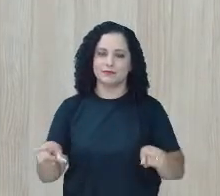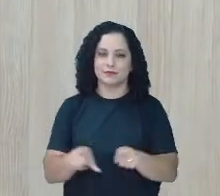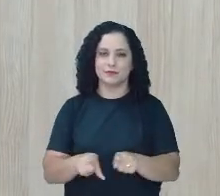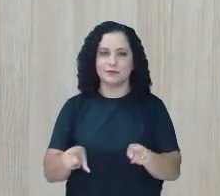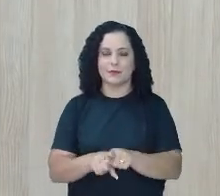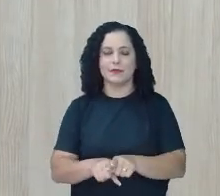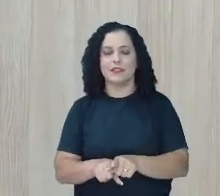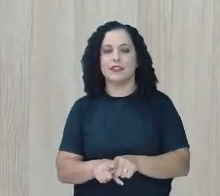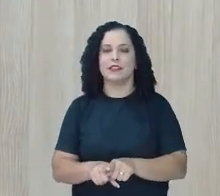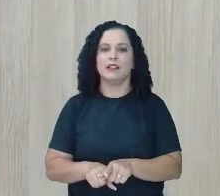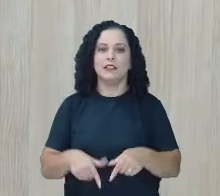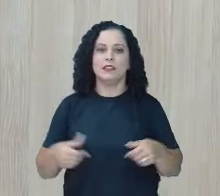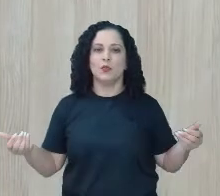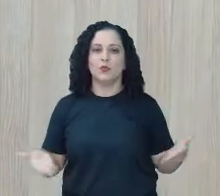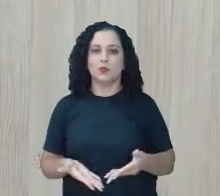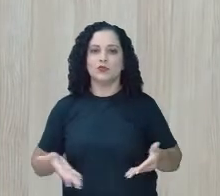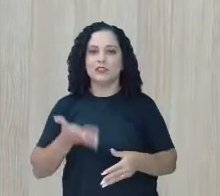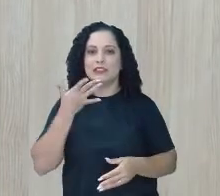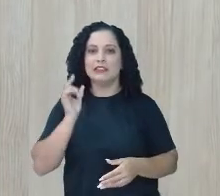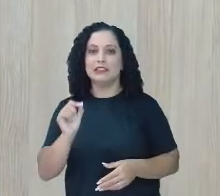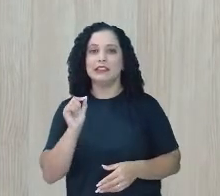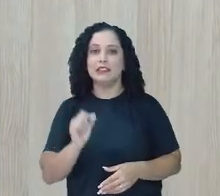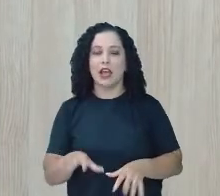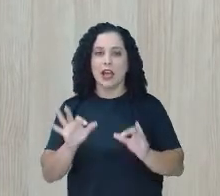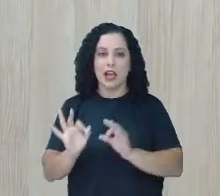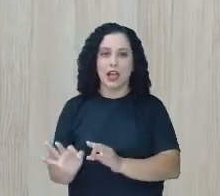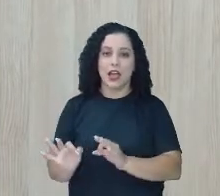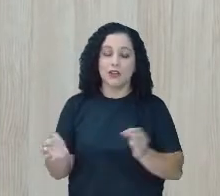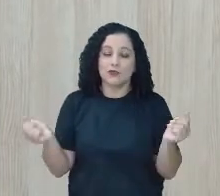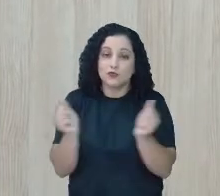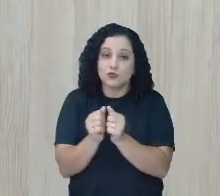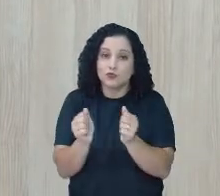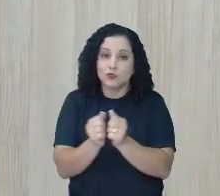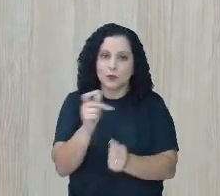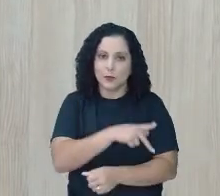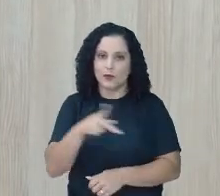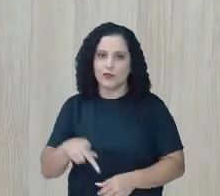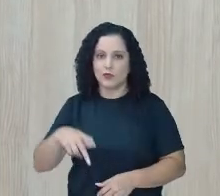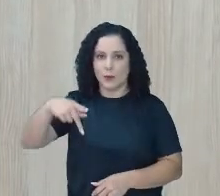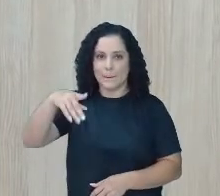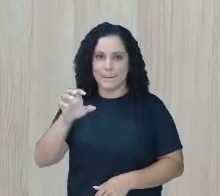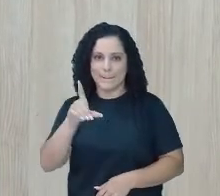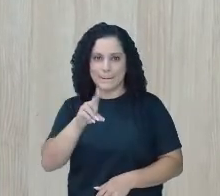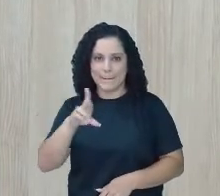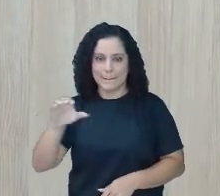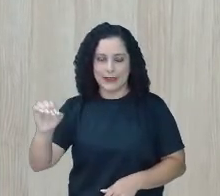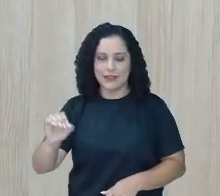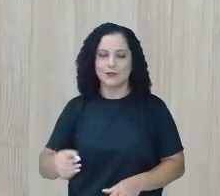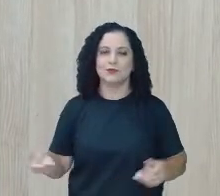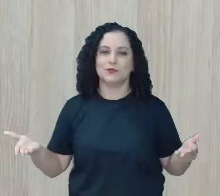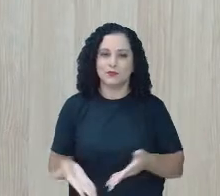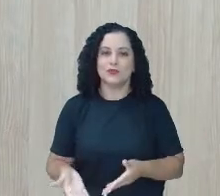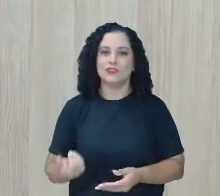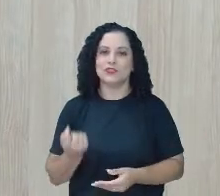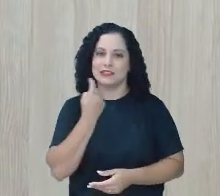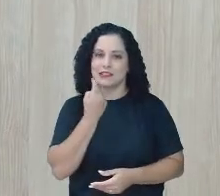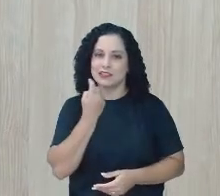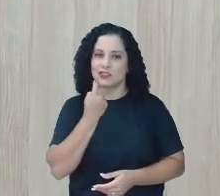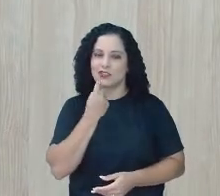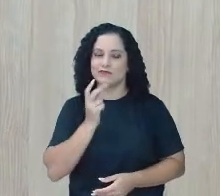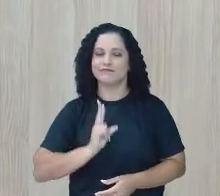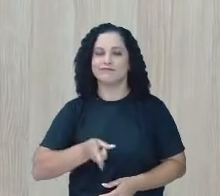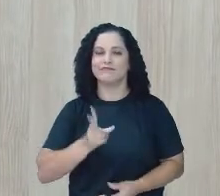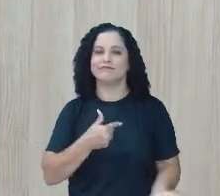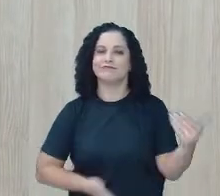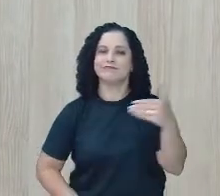certo? Para isso hoje, quem está me acompanhando aqui é o professor Pedro, né? Nas terças-feiras ele já chega para nossas aulas. Vou dar uma palavrinha